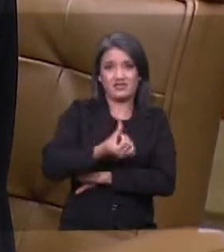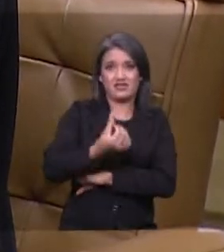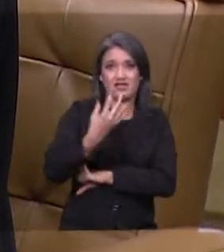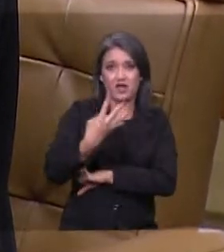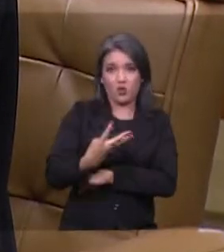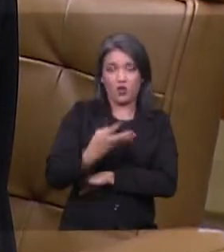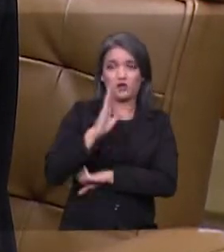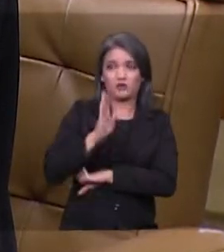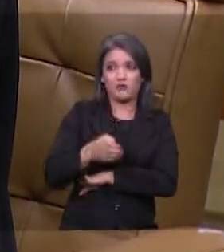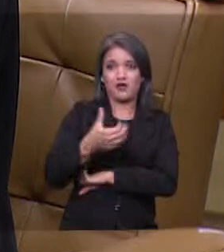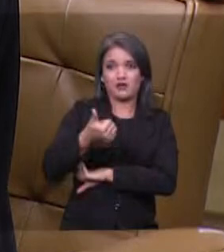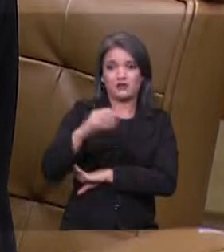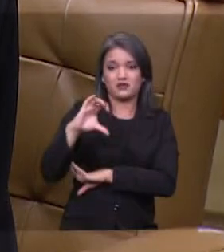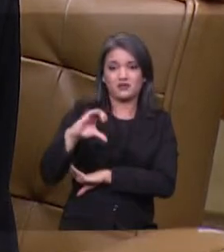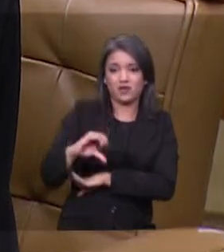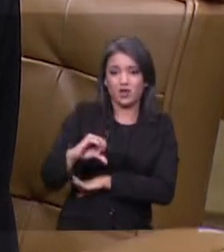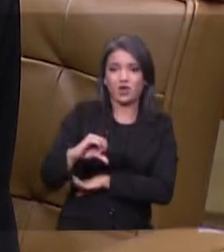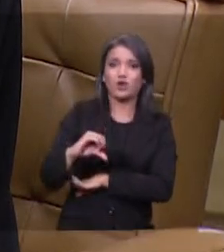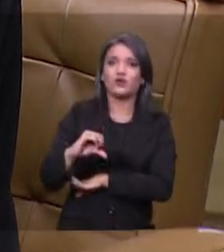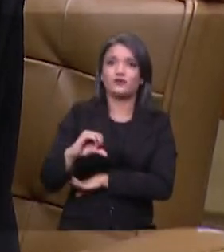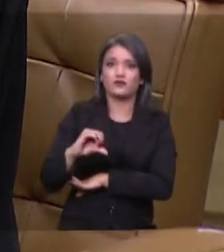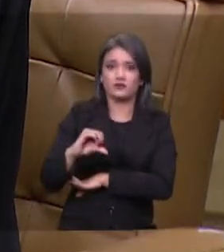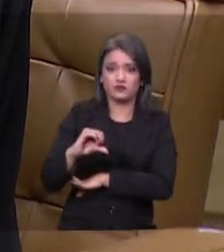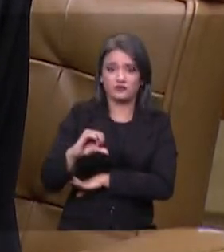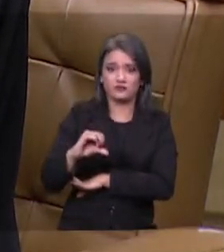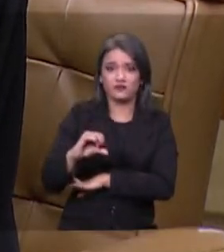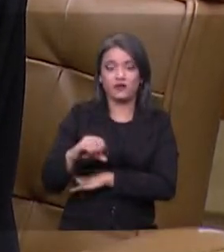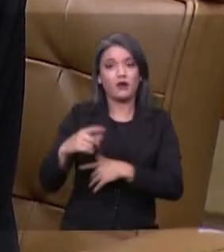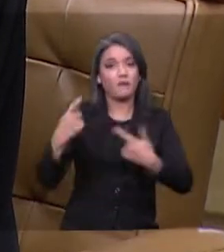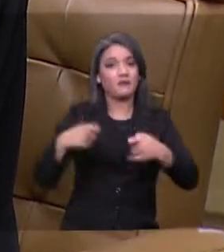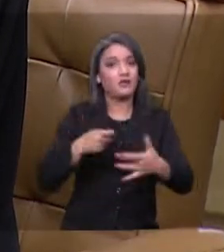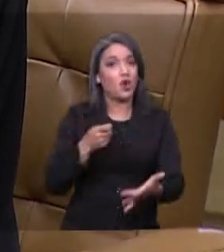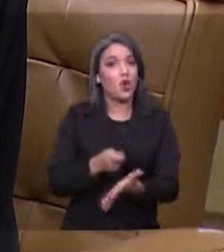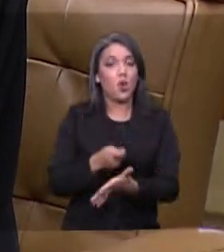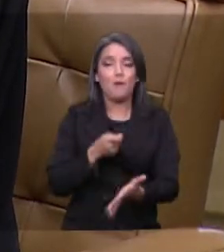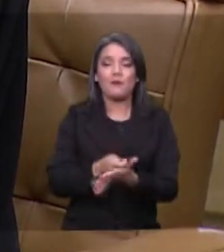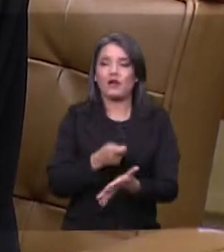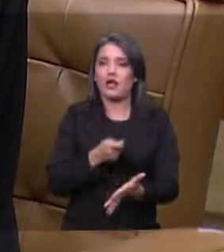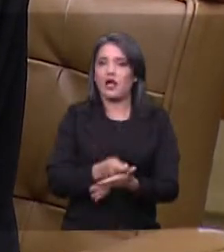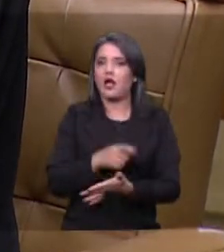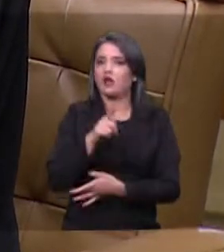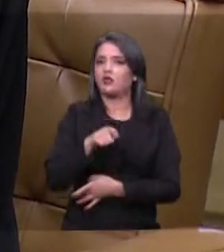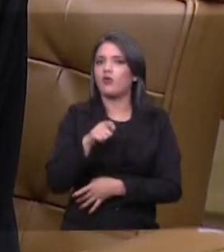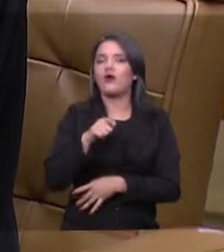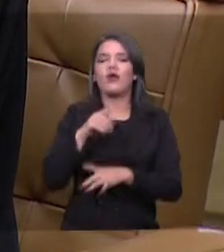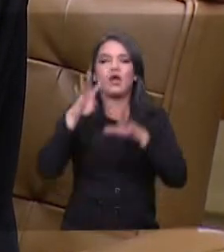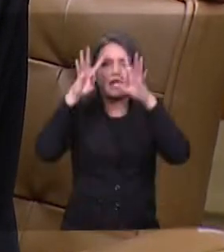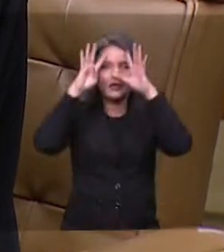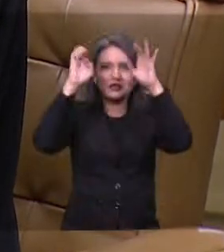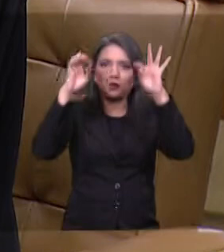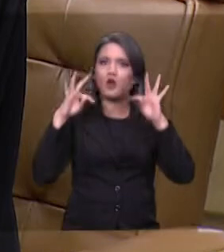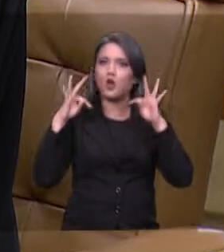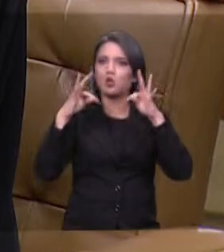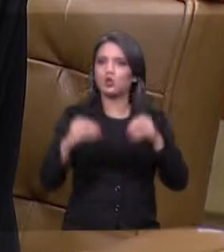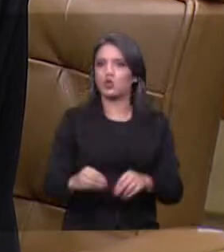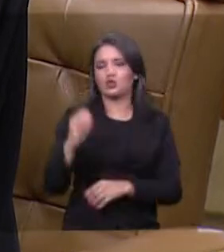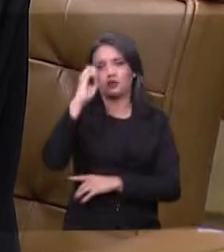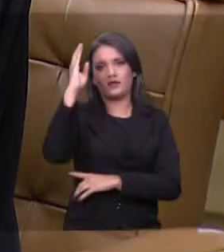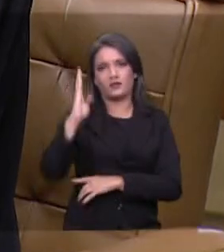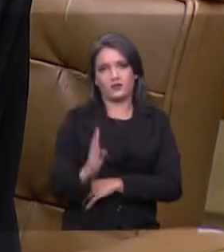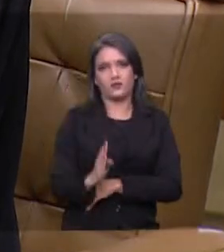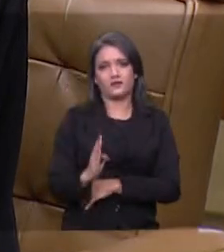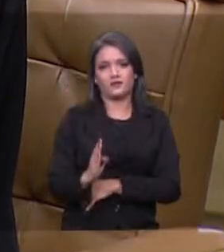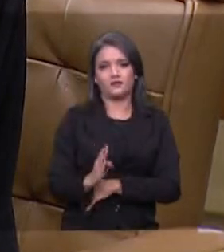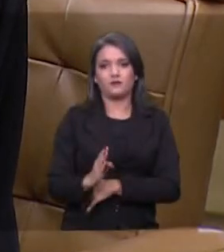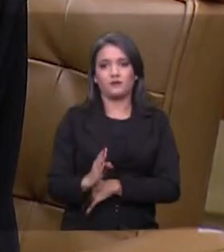13.964, de 2019, deve ser obrigatoriamente implementado por todos os tribunais do país.